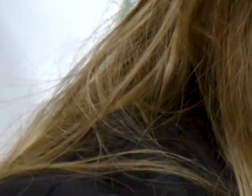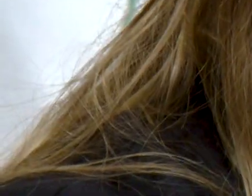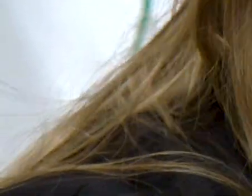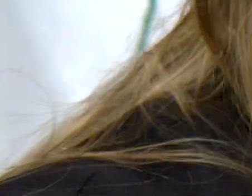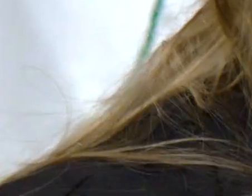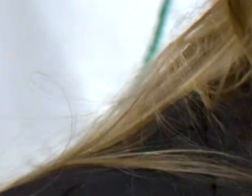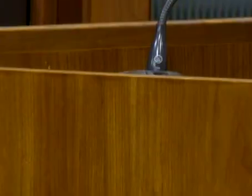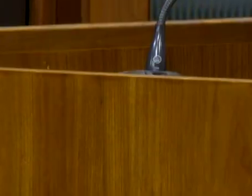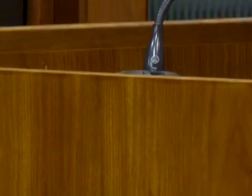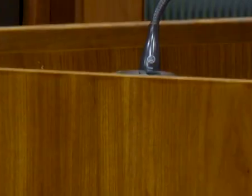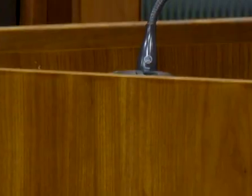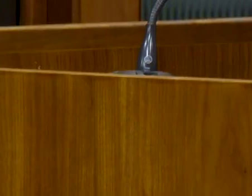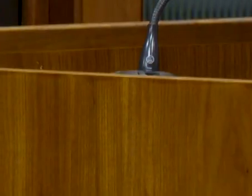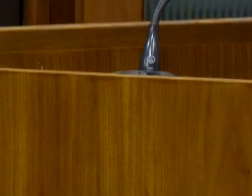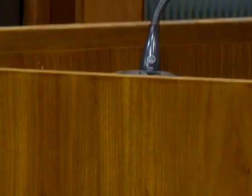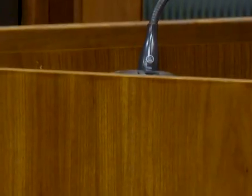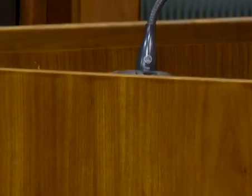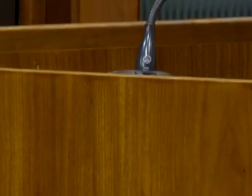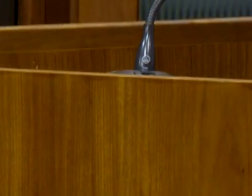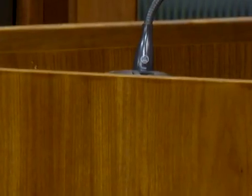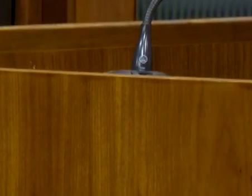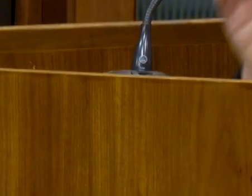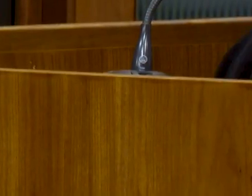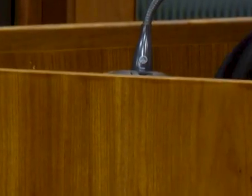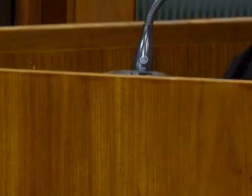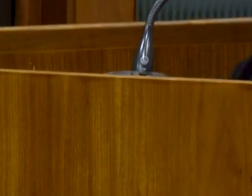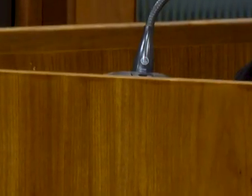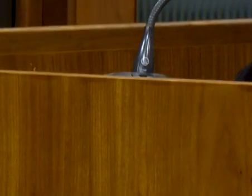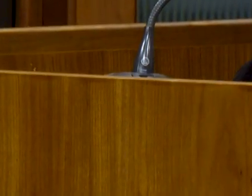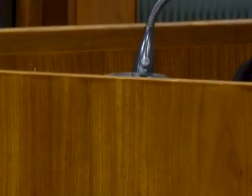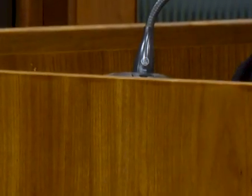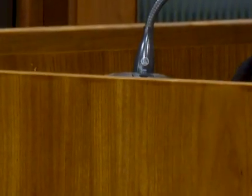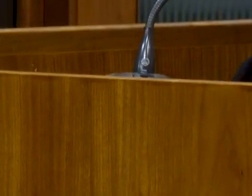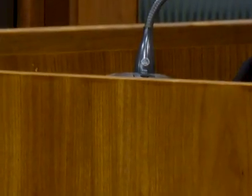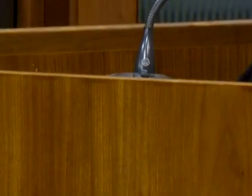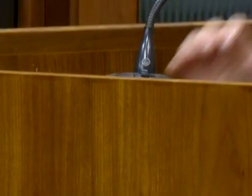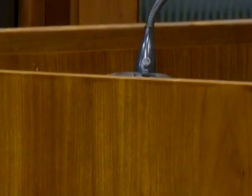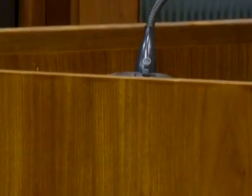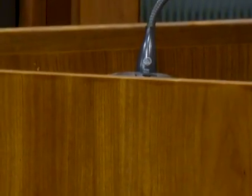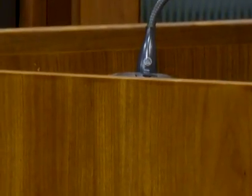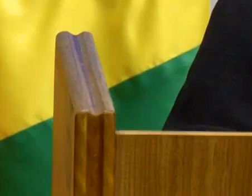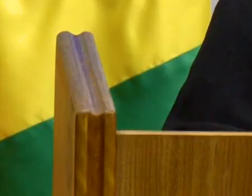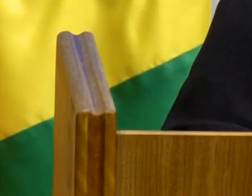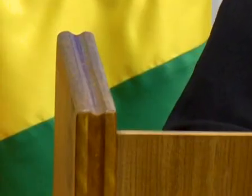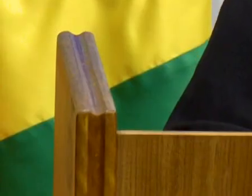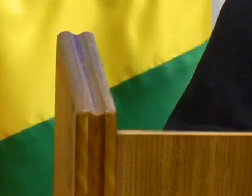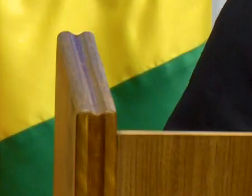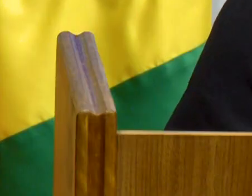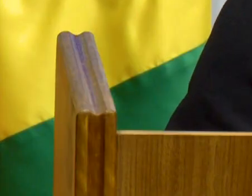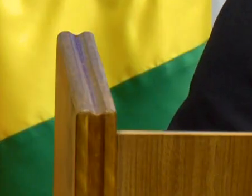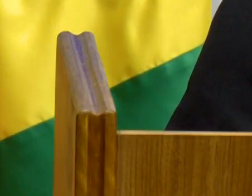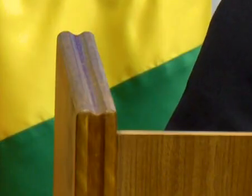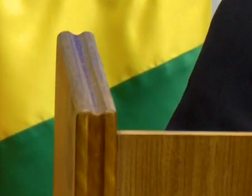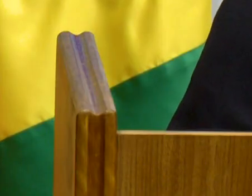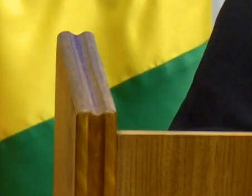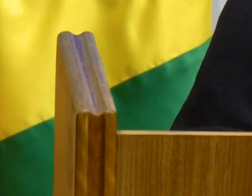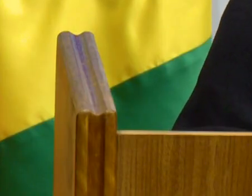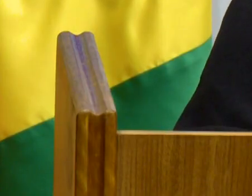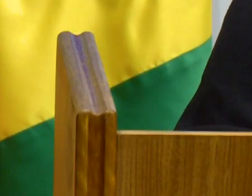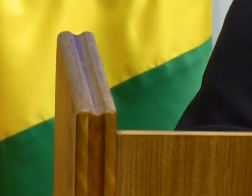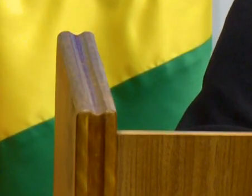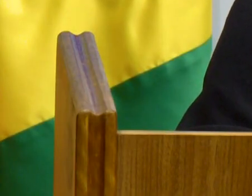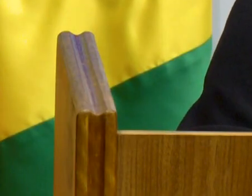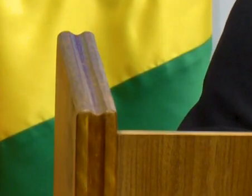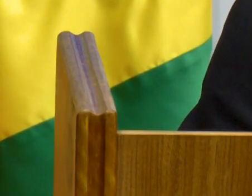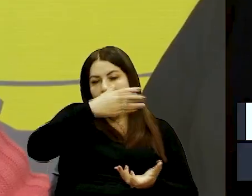Semana do Idoso, que ocorreu no mês de setembro e resultou na publicação da cartilha informativa para a